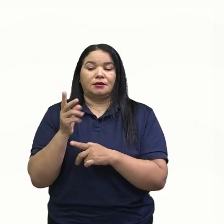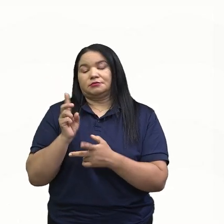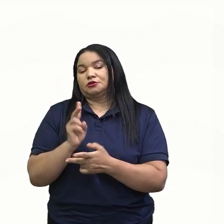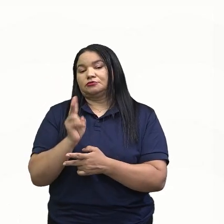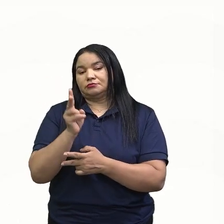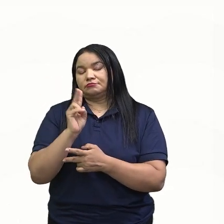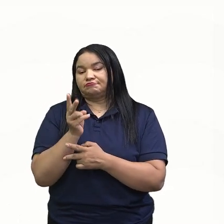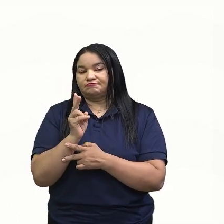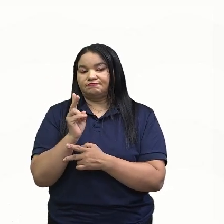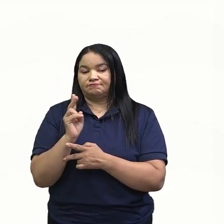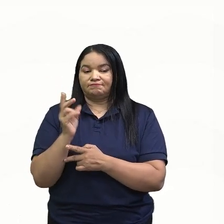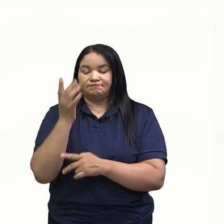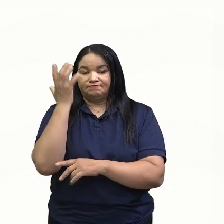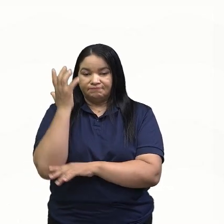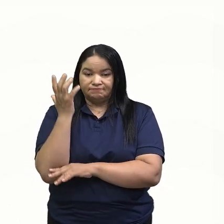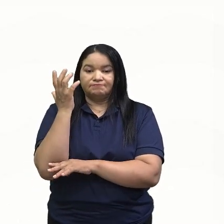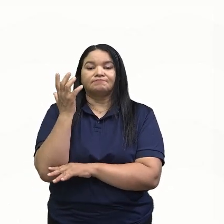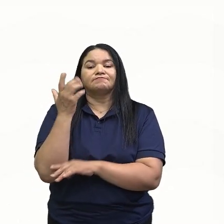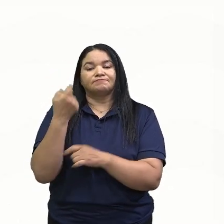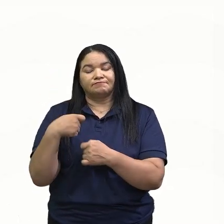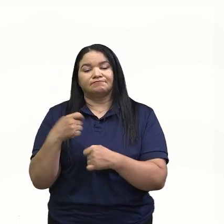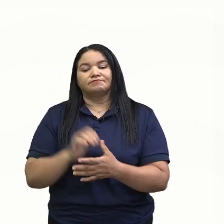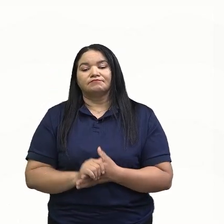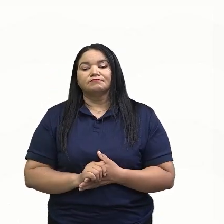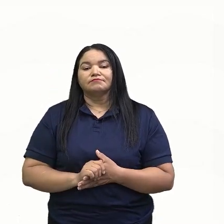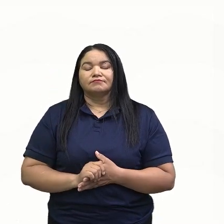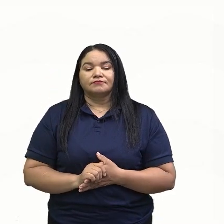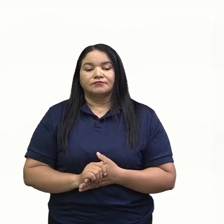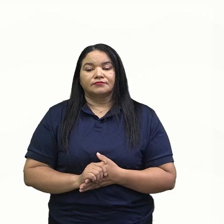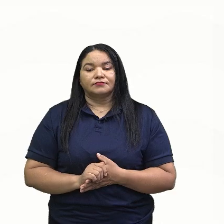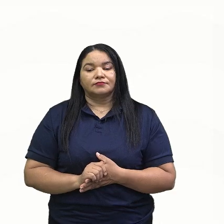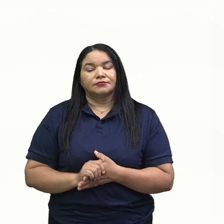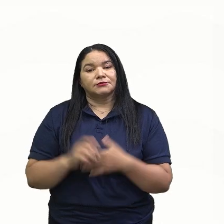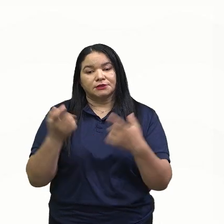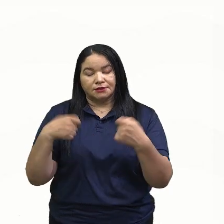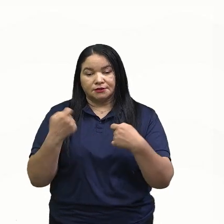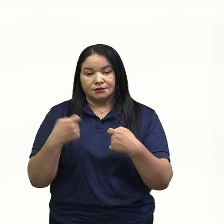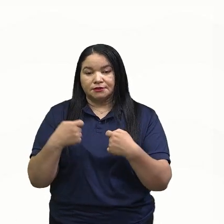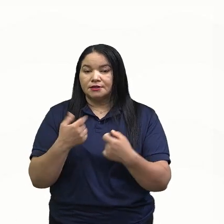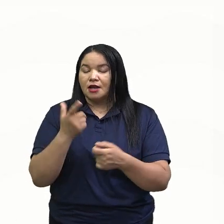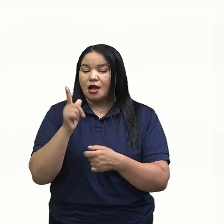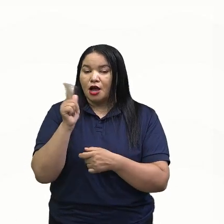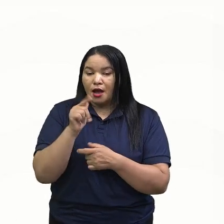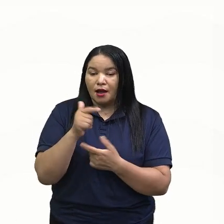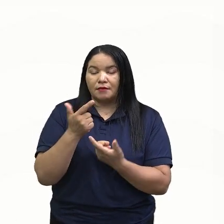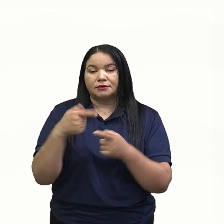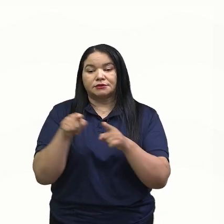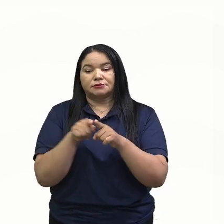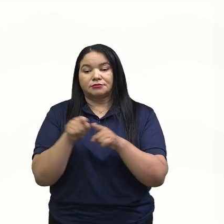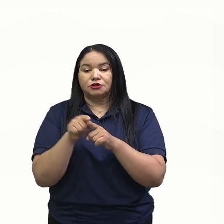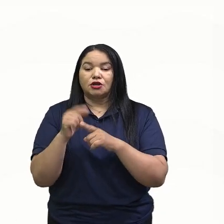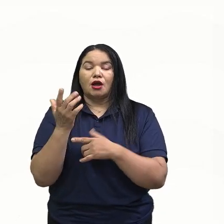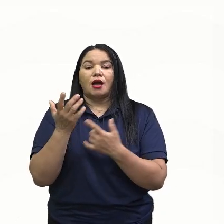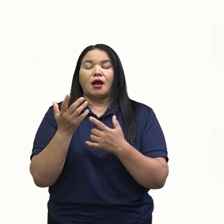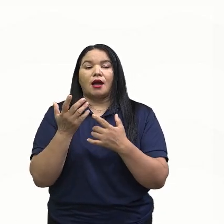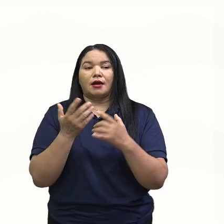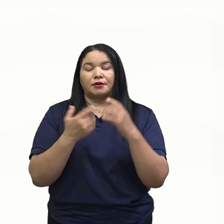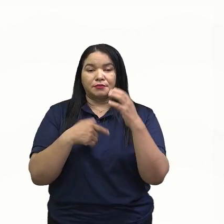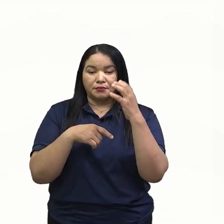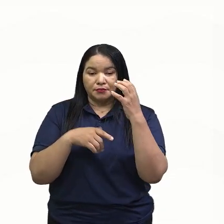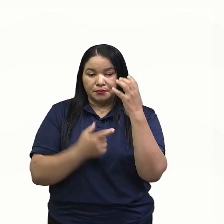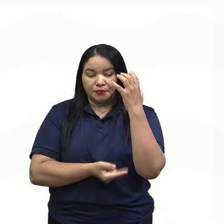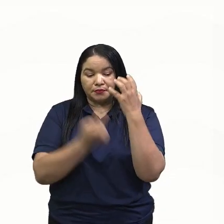se desenvolver, né? Uma árvore precisa de água e de minerais do solo para se desenvolver, para fazer a fotossíntese, para